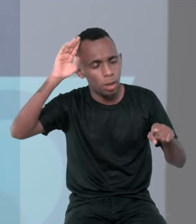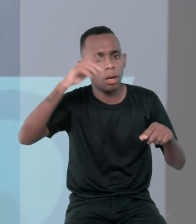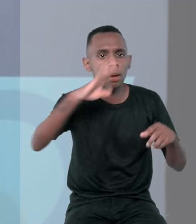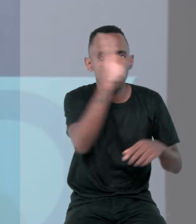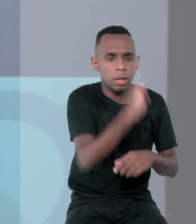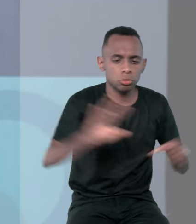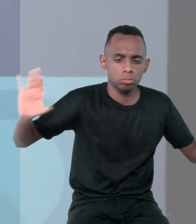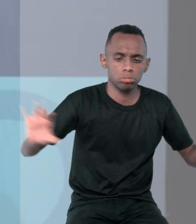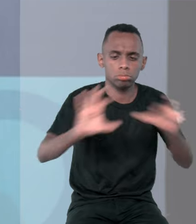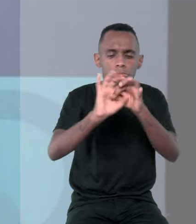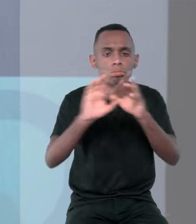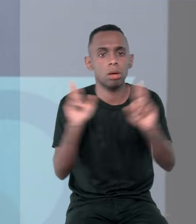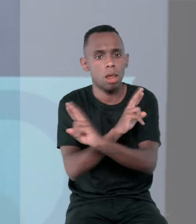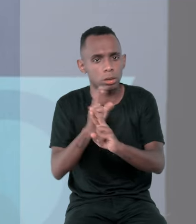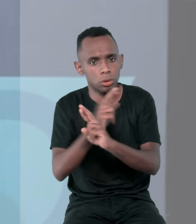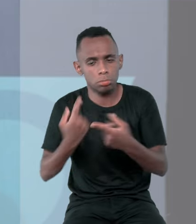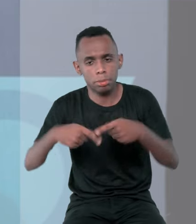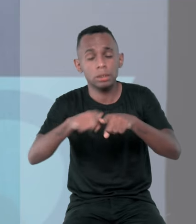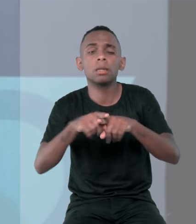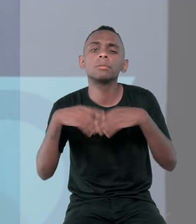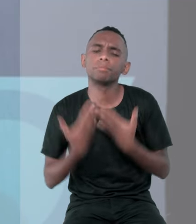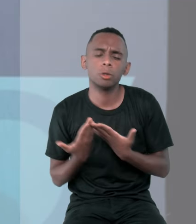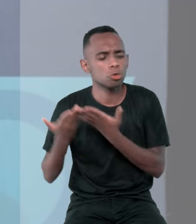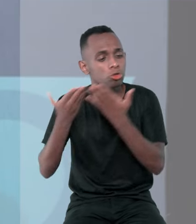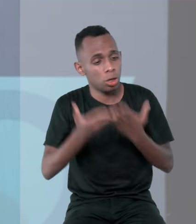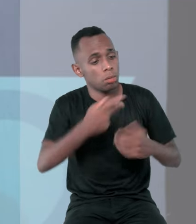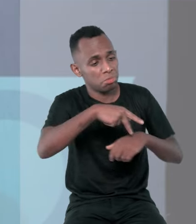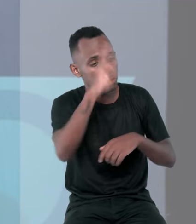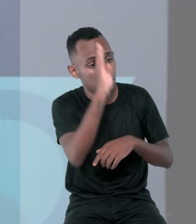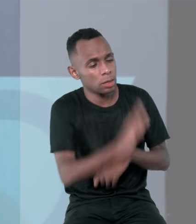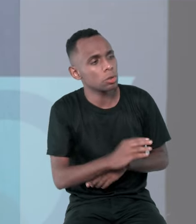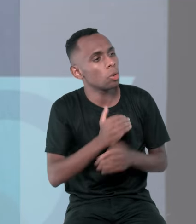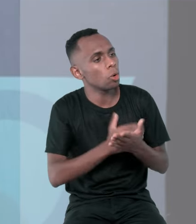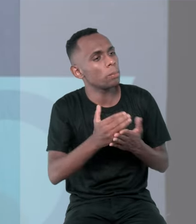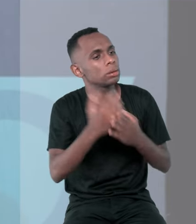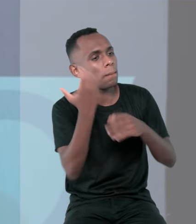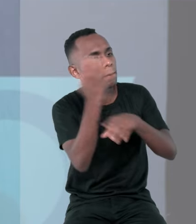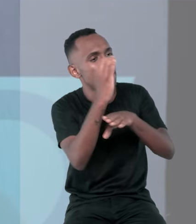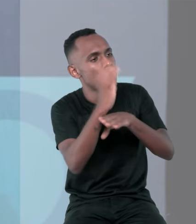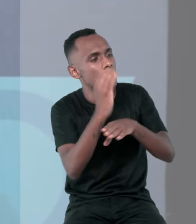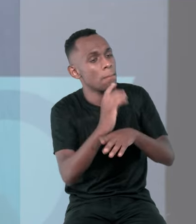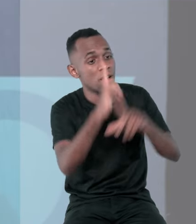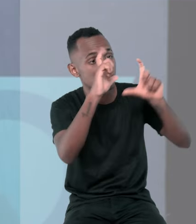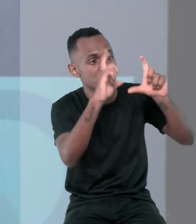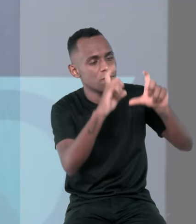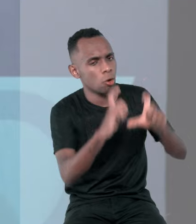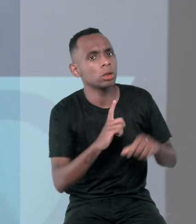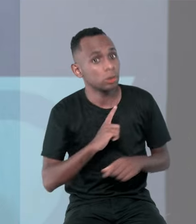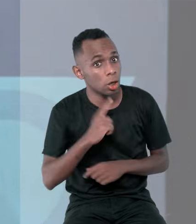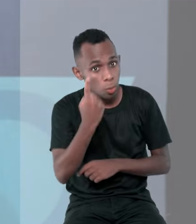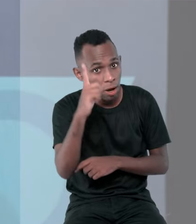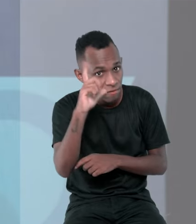Brasil. E cheguei e comecei a postar as fotos de Cuba, né, inclusive eu tenho uma foto